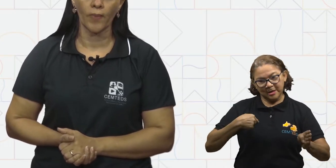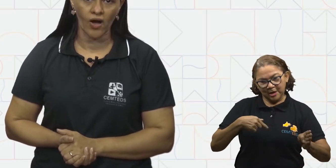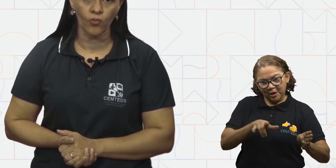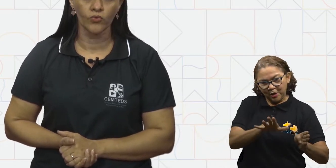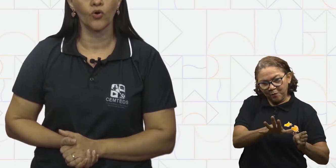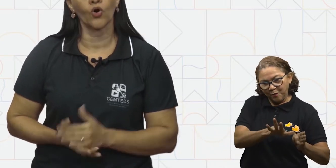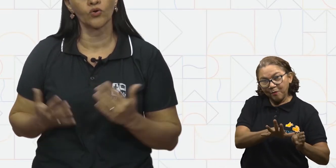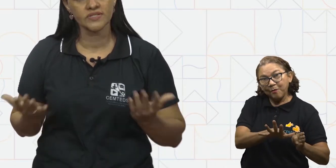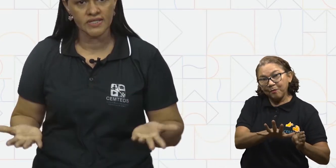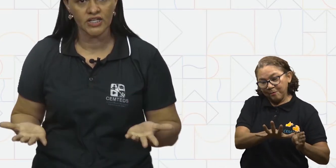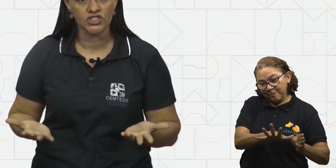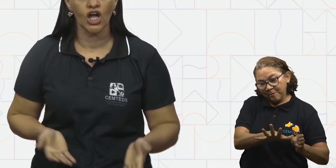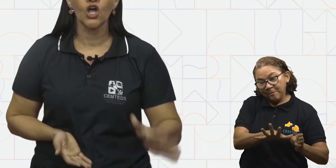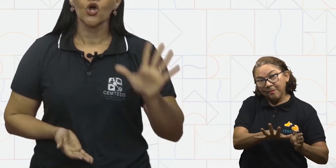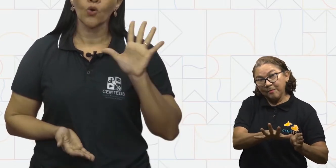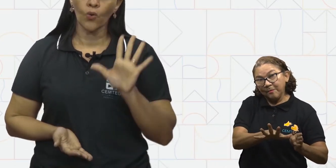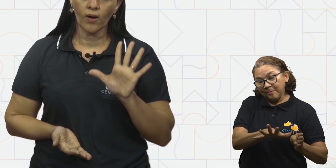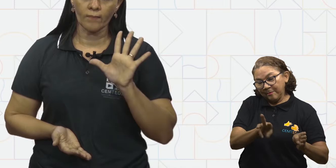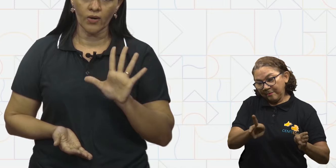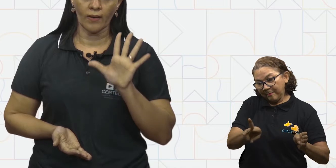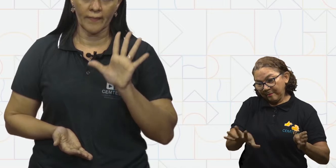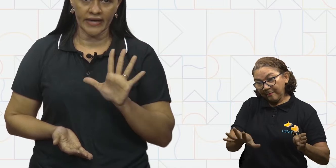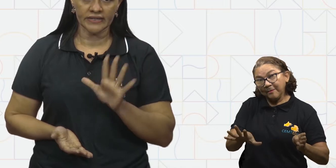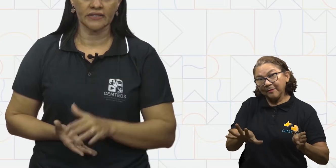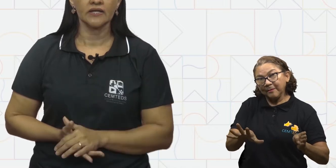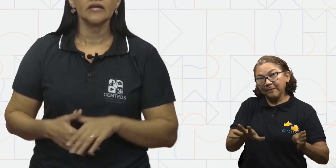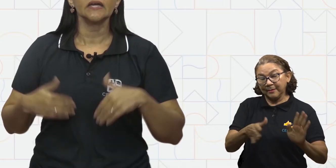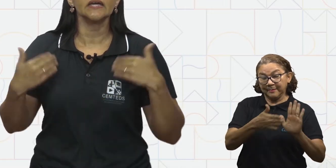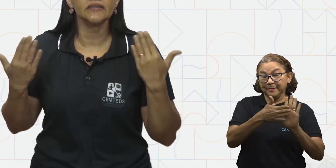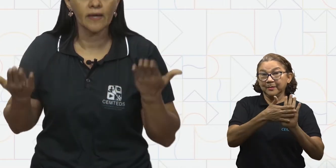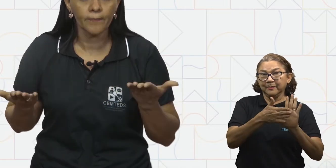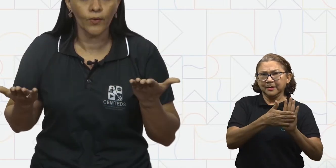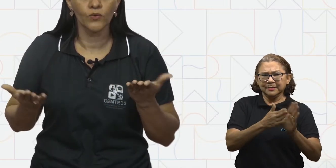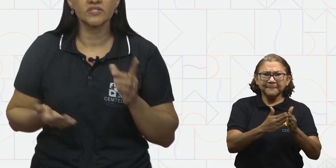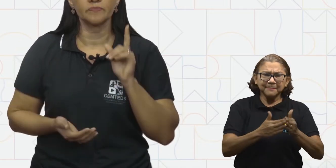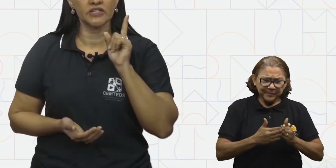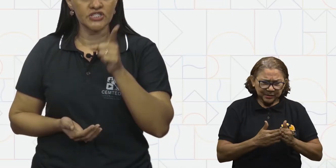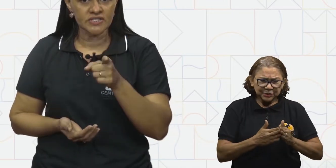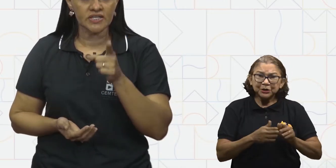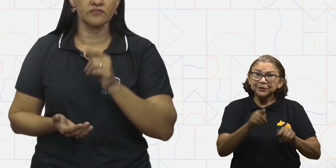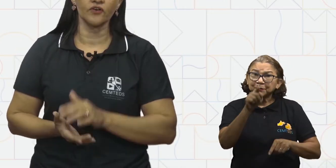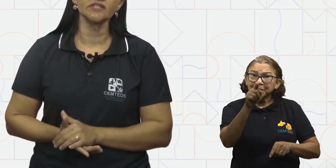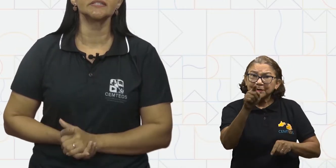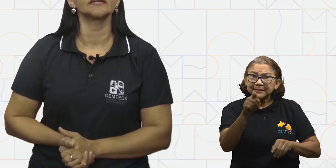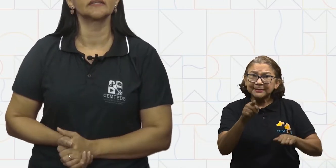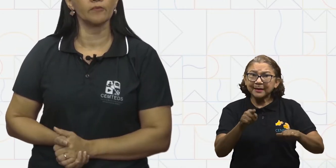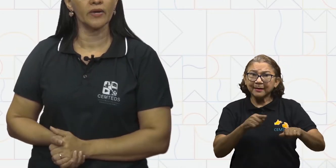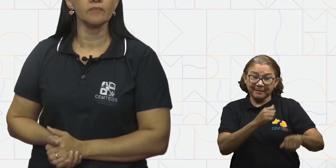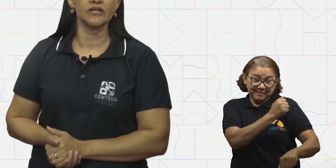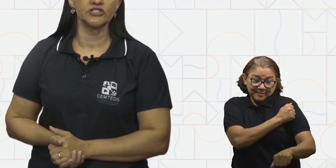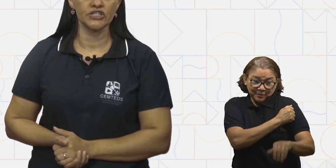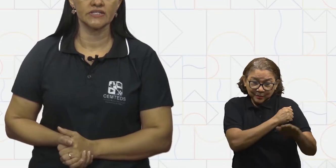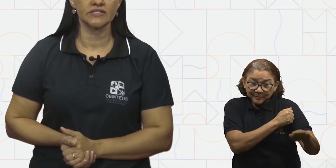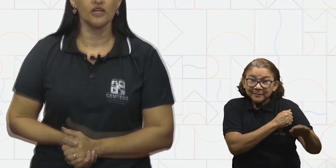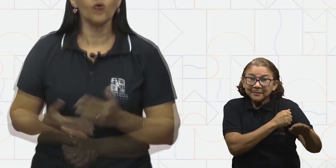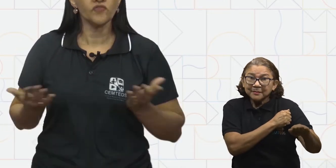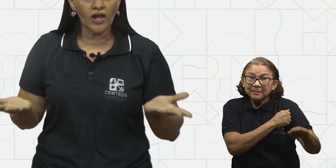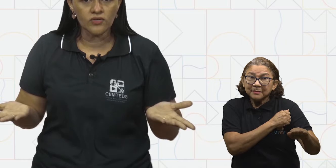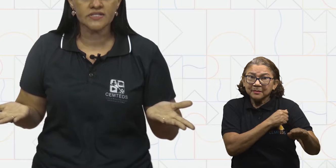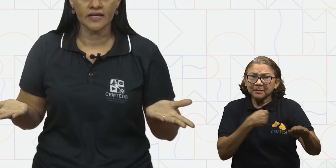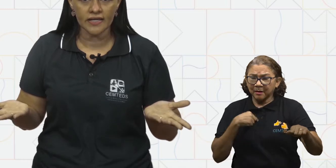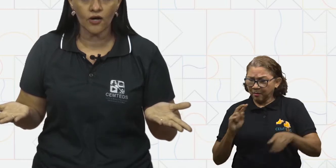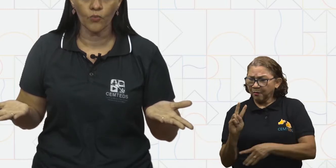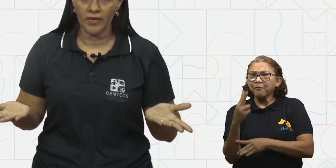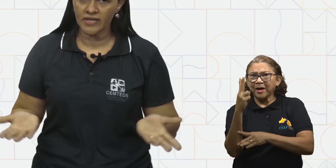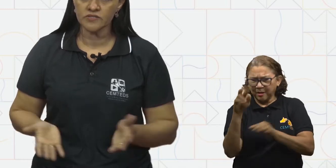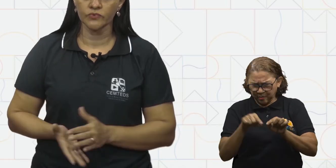com o palmo, ou seja, com a mão aberta, e depois pedisse que você também medisse, o